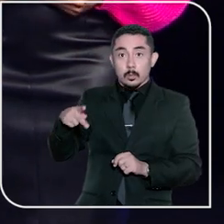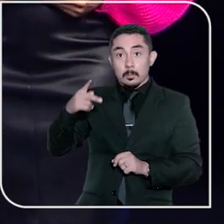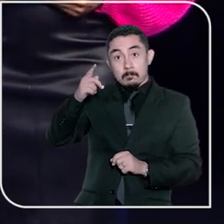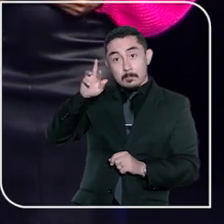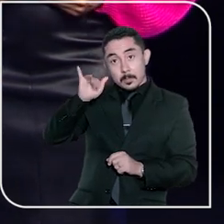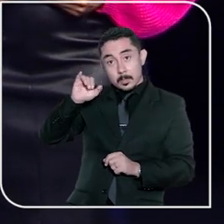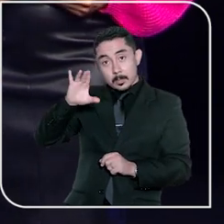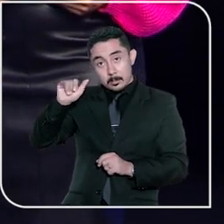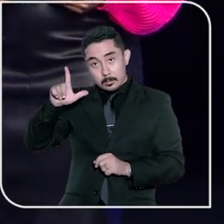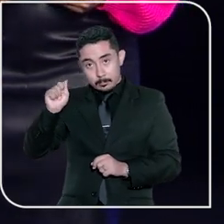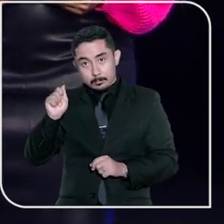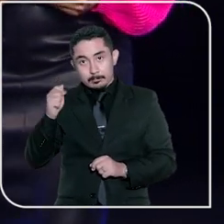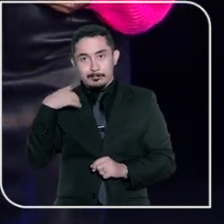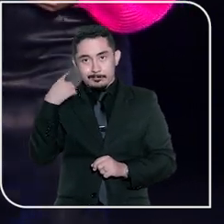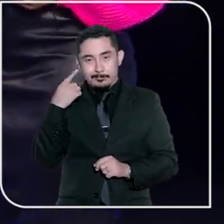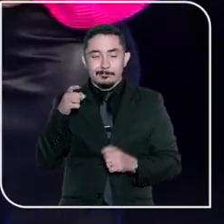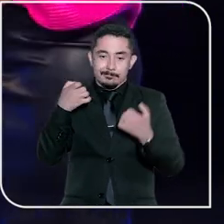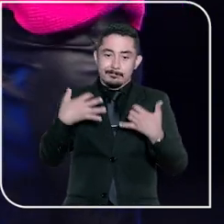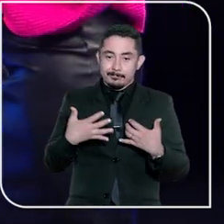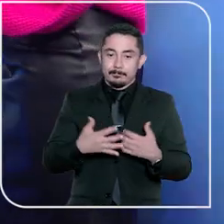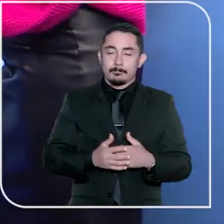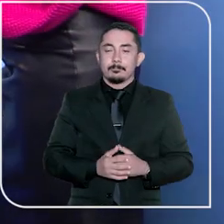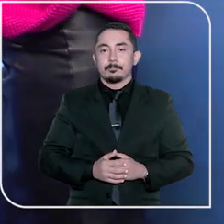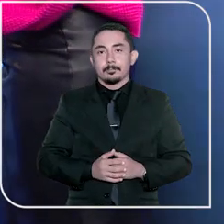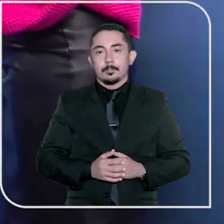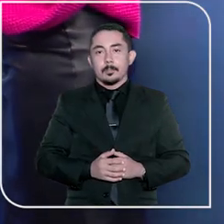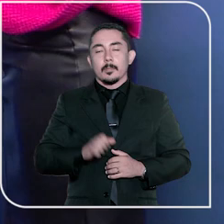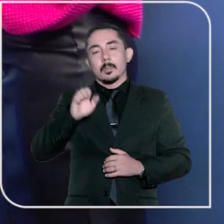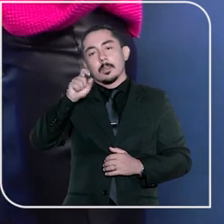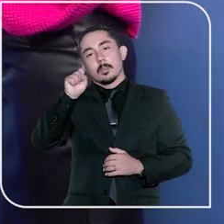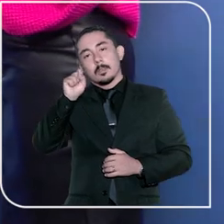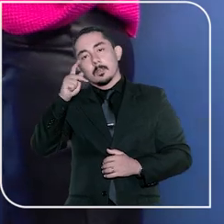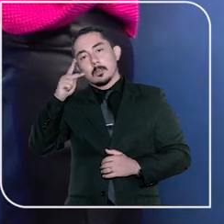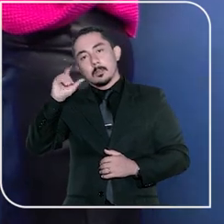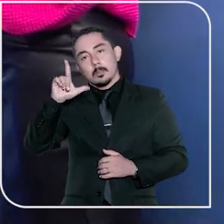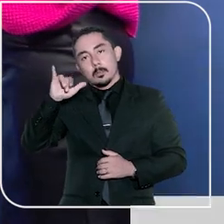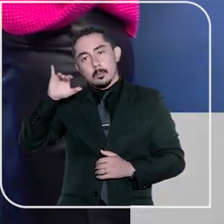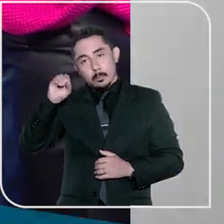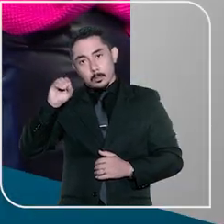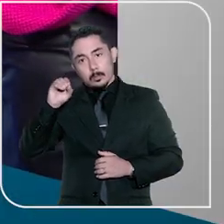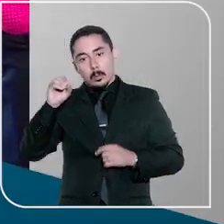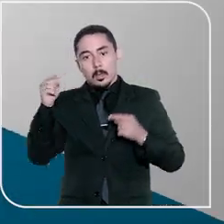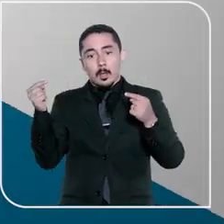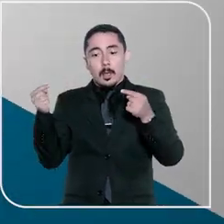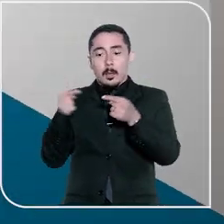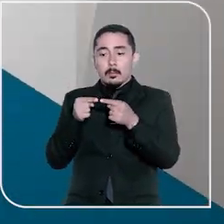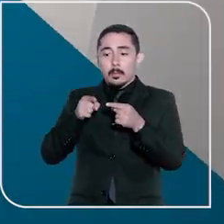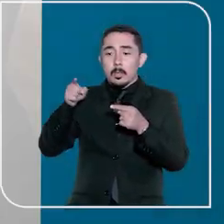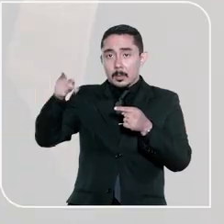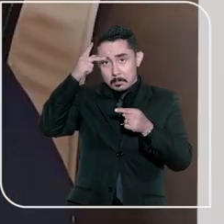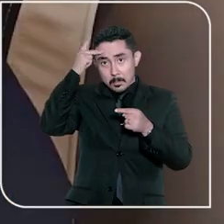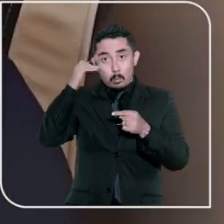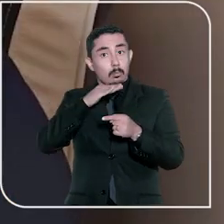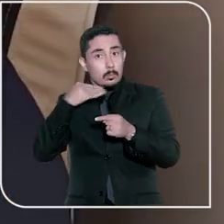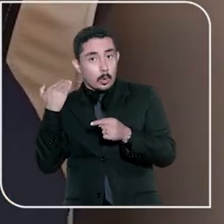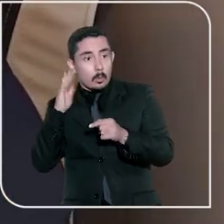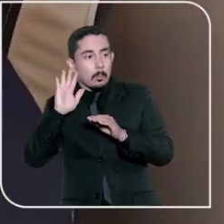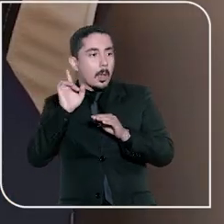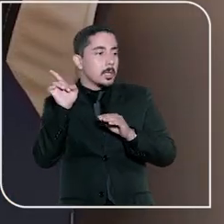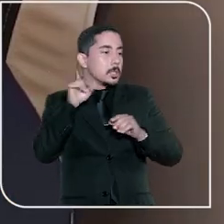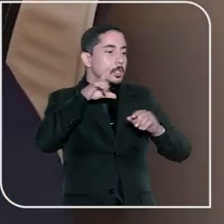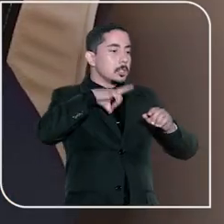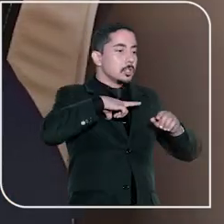civilista Priscila quintiere o espolio é o patrimônio de uma pessoa que